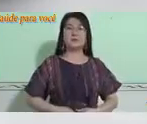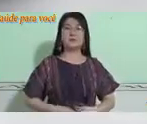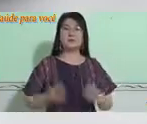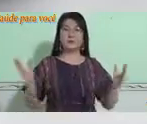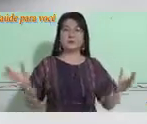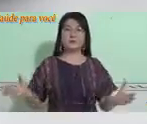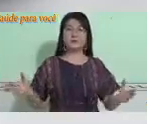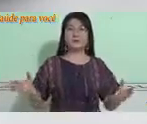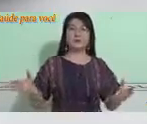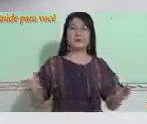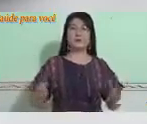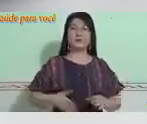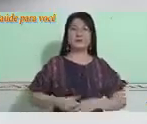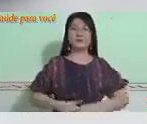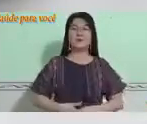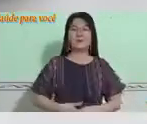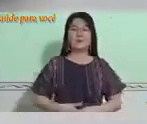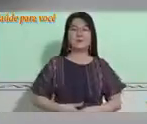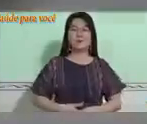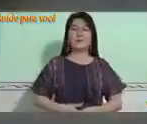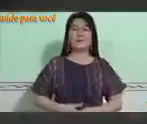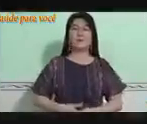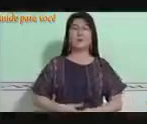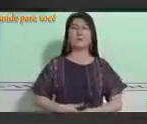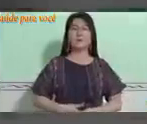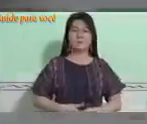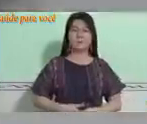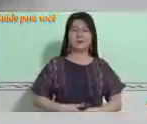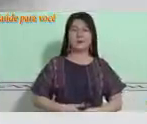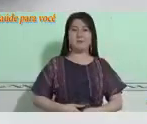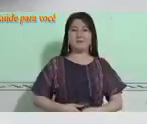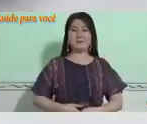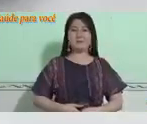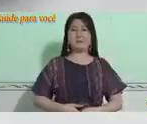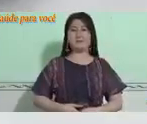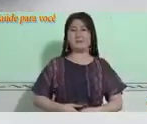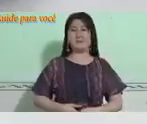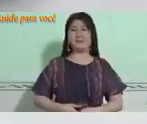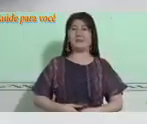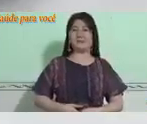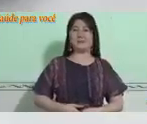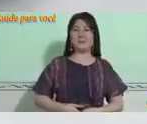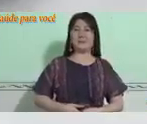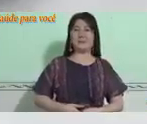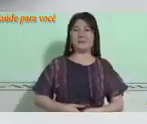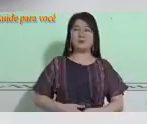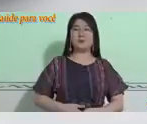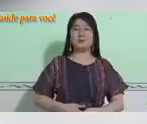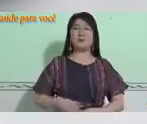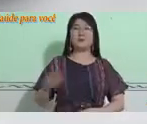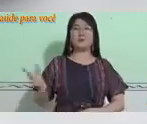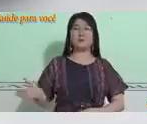A-vitamina B12, também chamada de cobalamina, é uma vitamina do complexo B, essencial para a saúde do sangue e do sistema